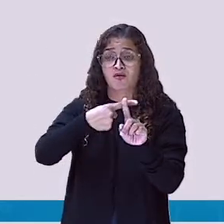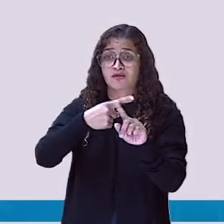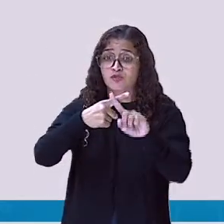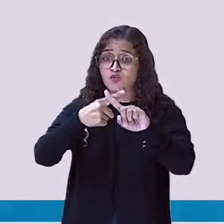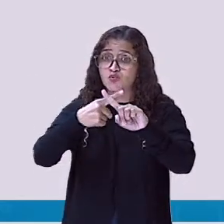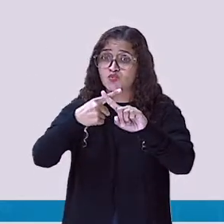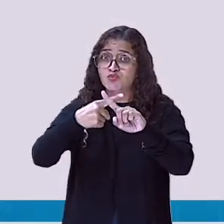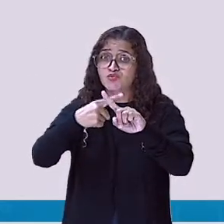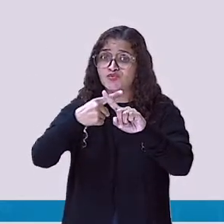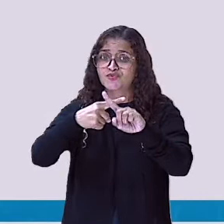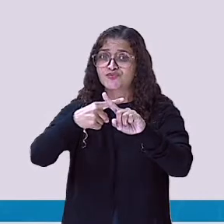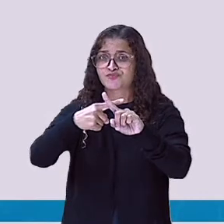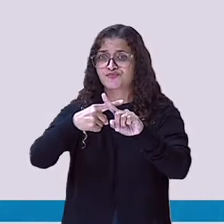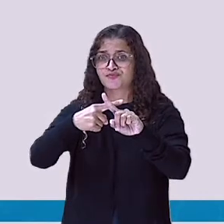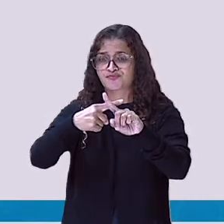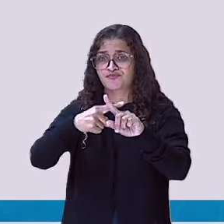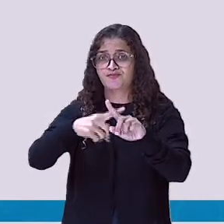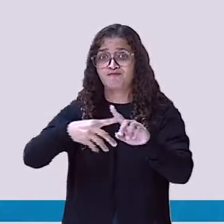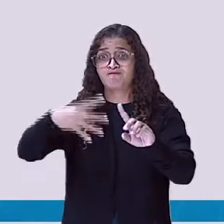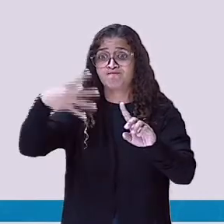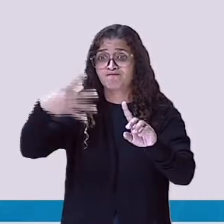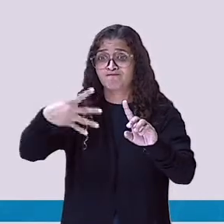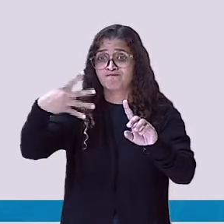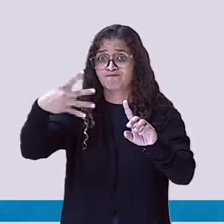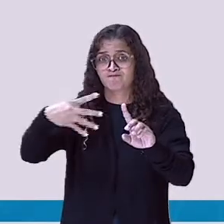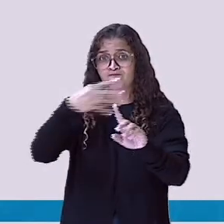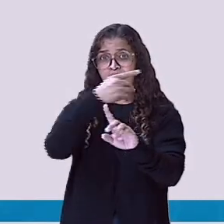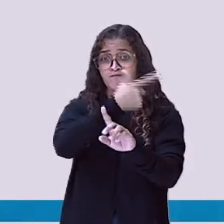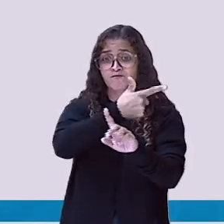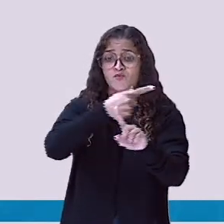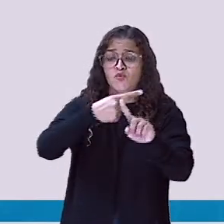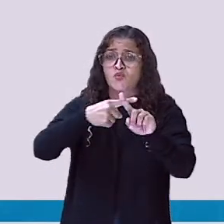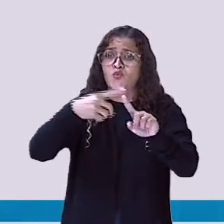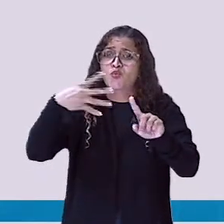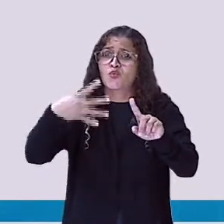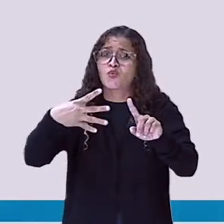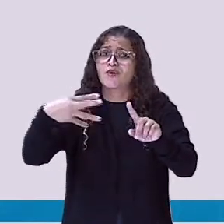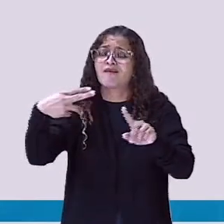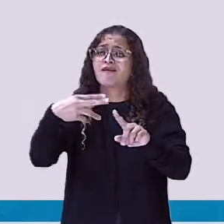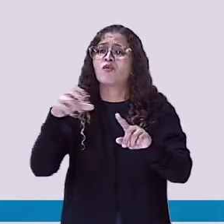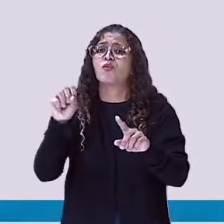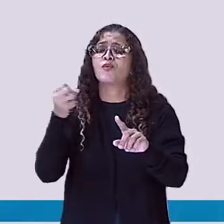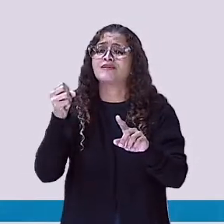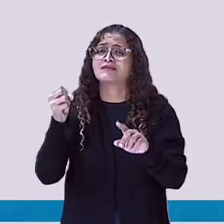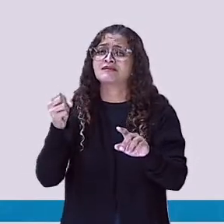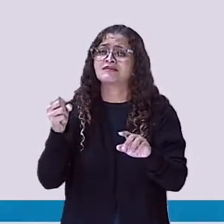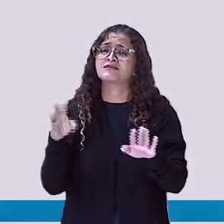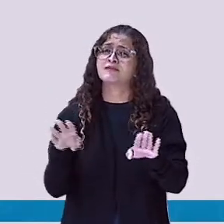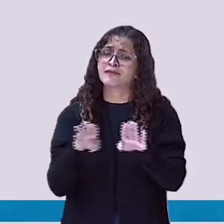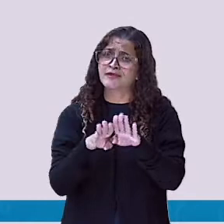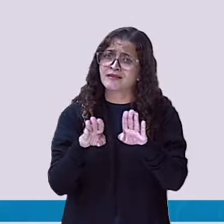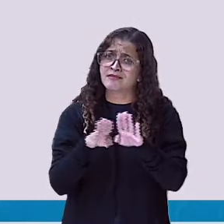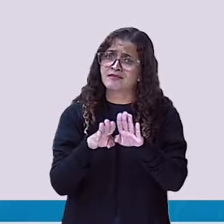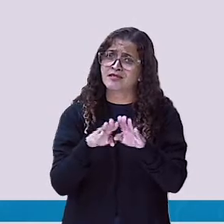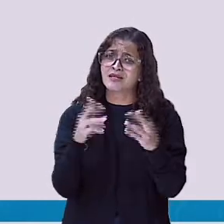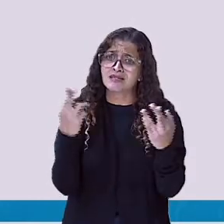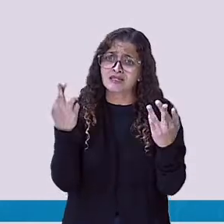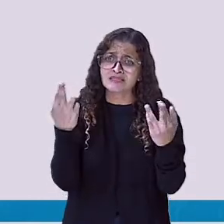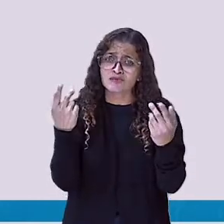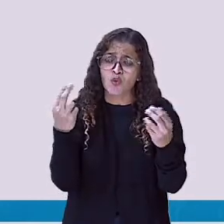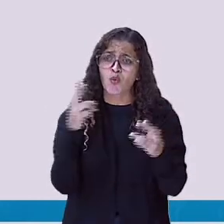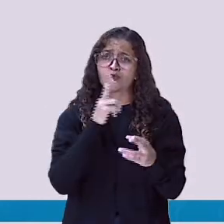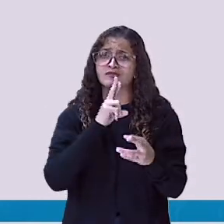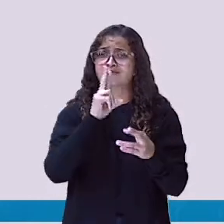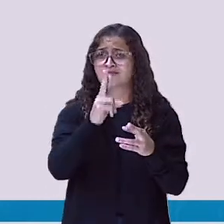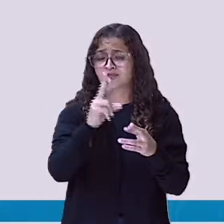número 4 também é o mesmo resultado. Por quê? Porque eu tenho duas vezes o